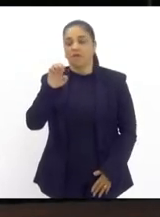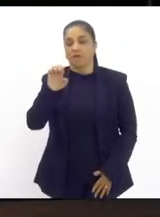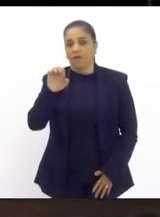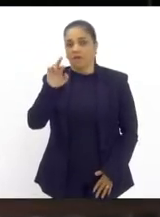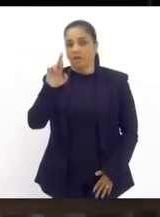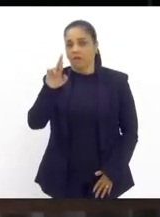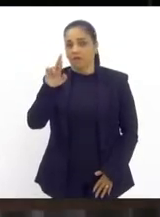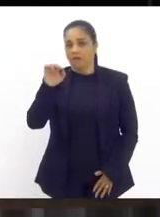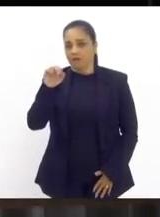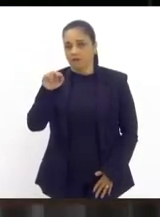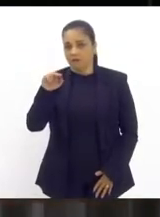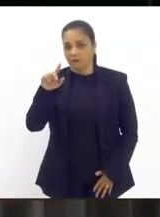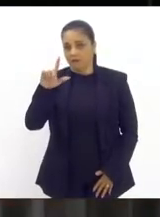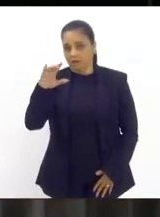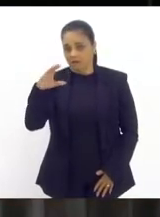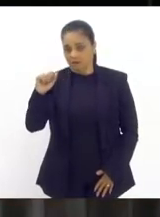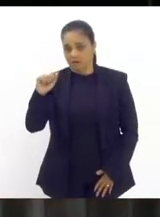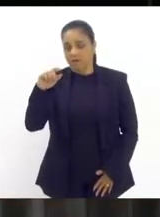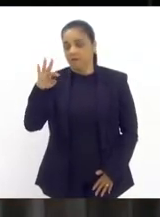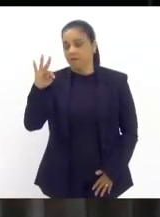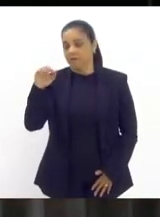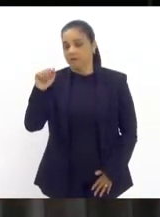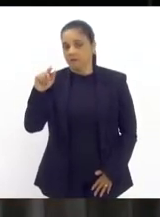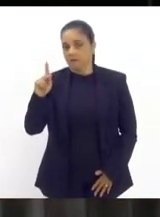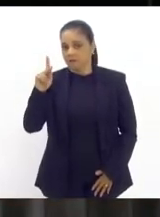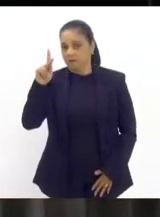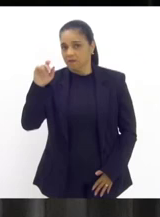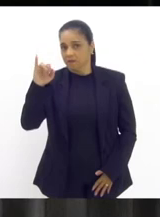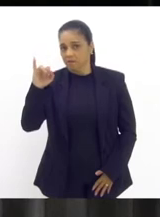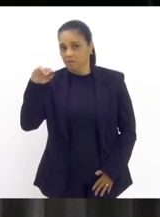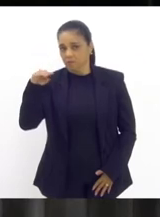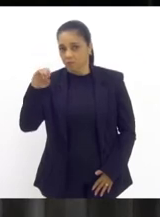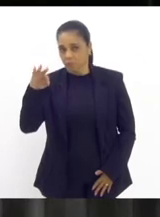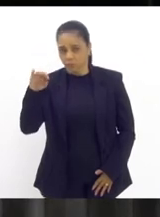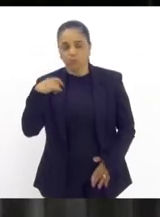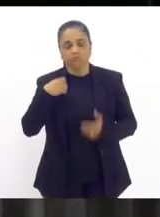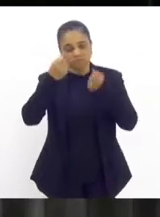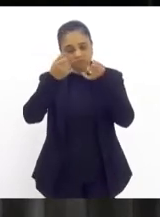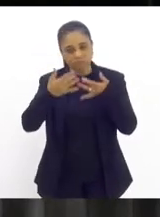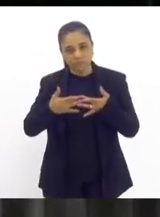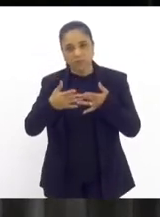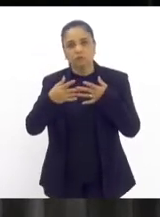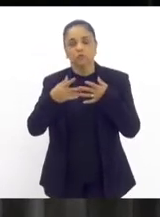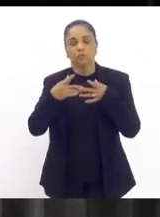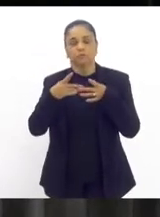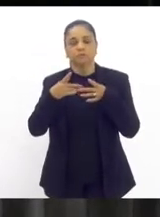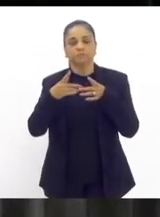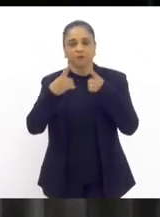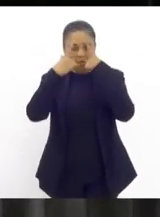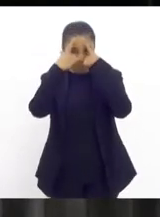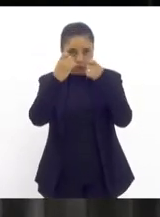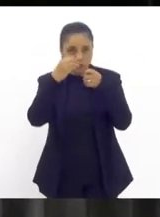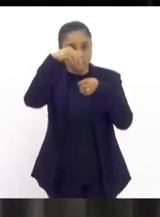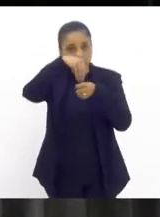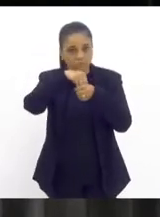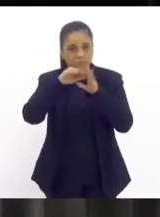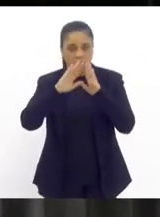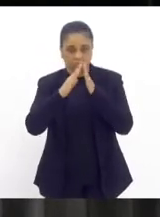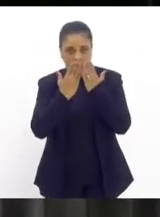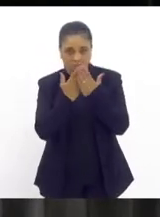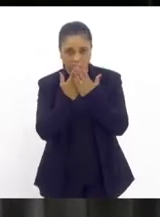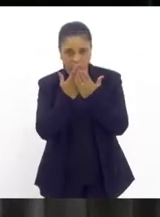isso e eu queria falar sobre sobre os ataques nas escolas que chocaram